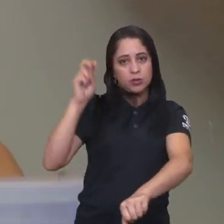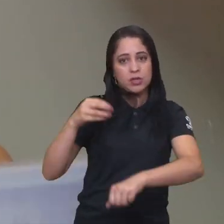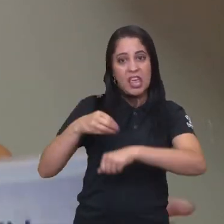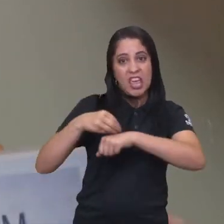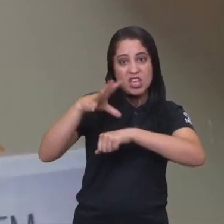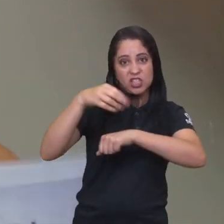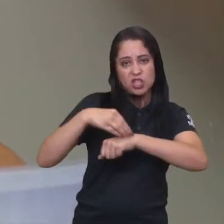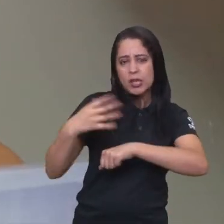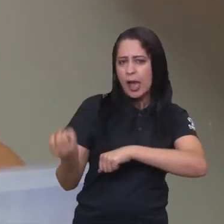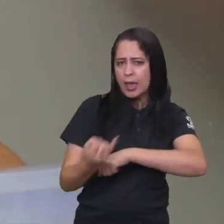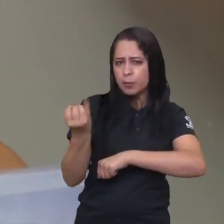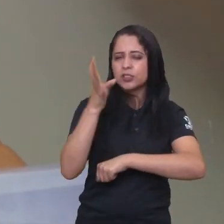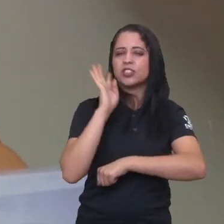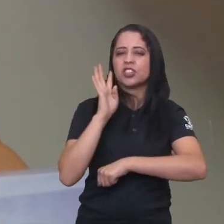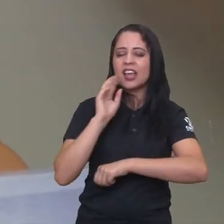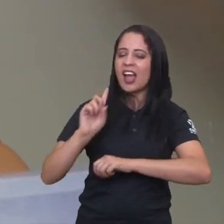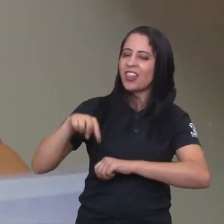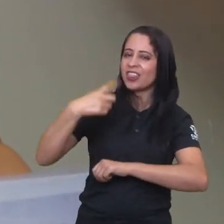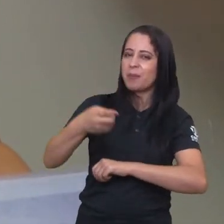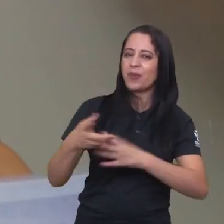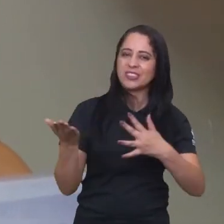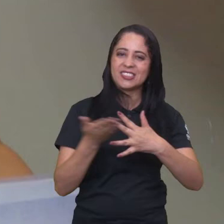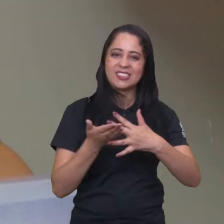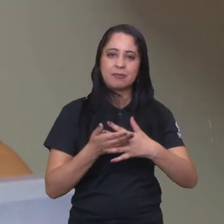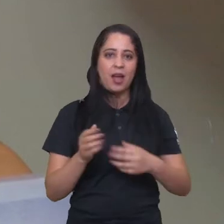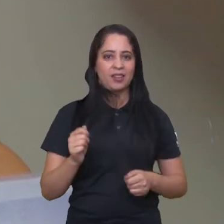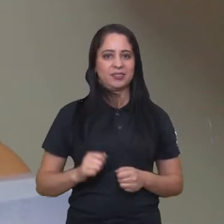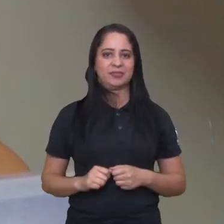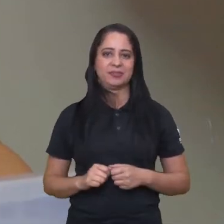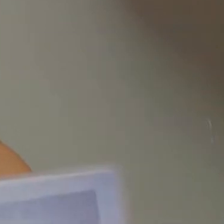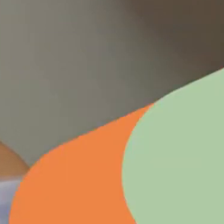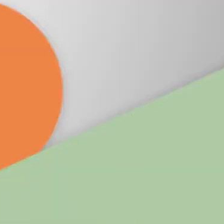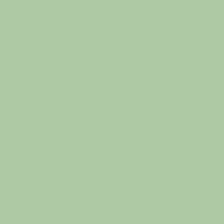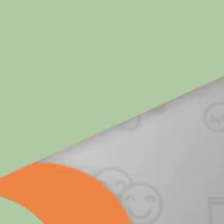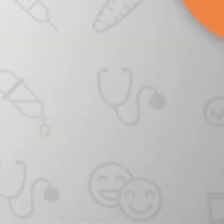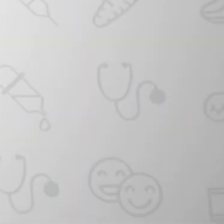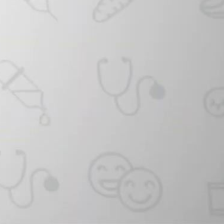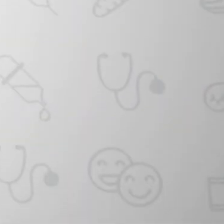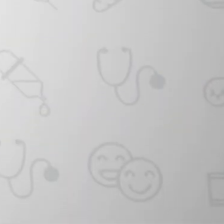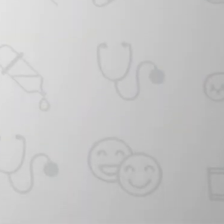mais algumas dicas super legais daqui a pouquinho, na volta do intervalo. Fica aí!